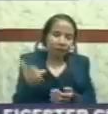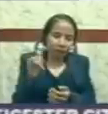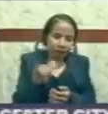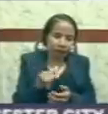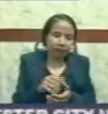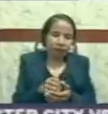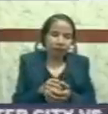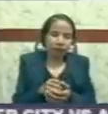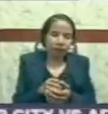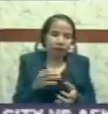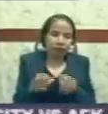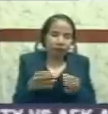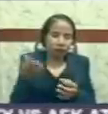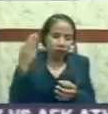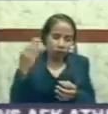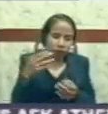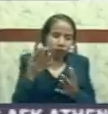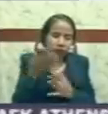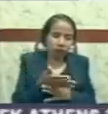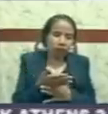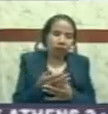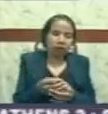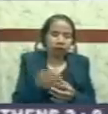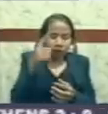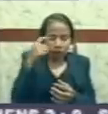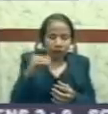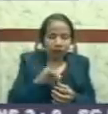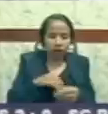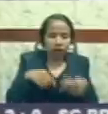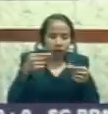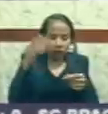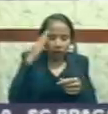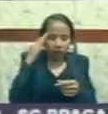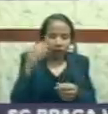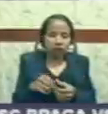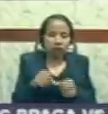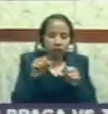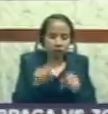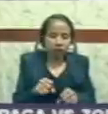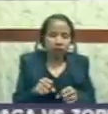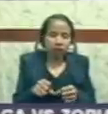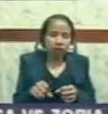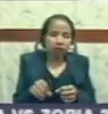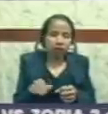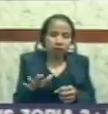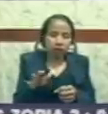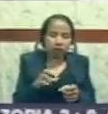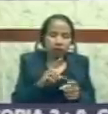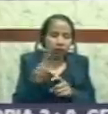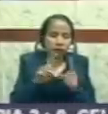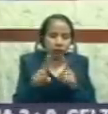livro. Então está o lugar, né? Também me falou em né? Para completar, para